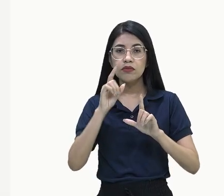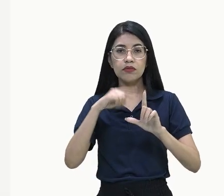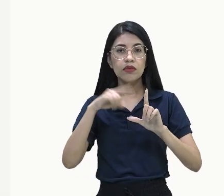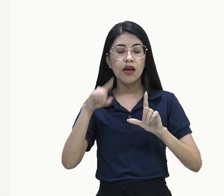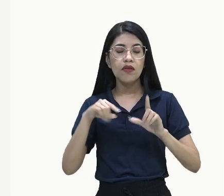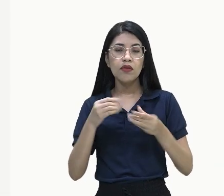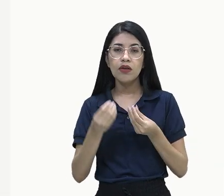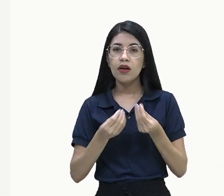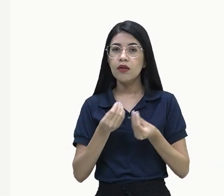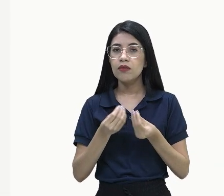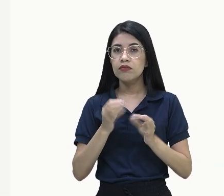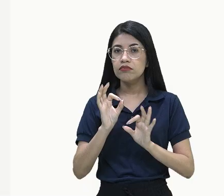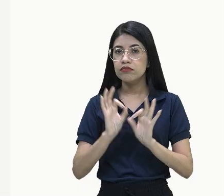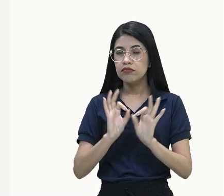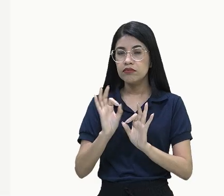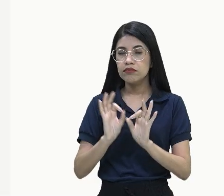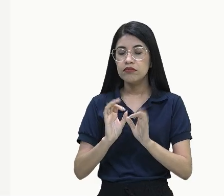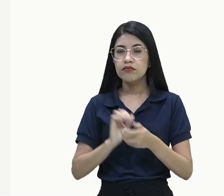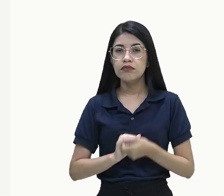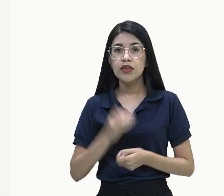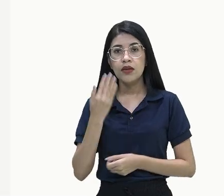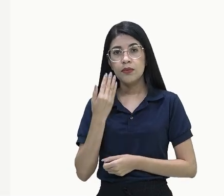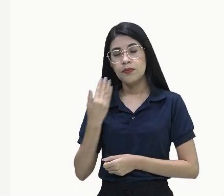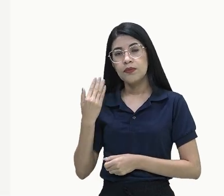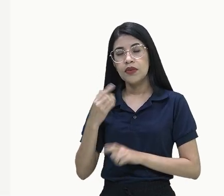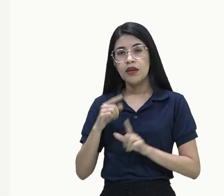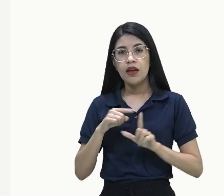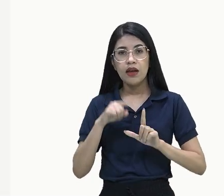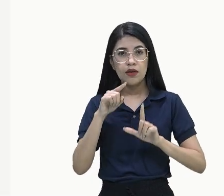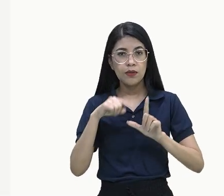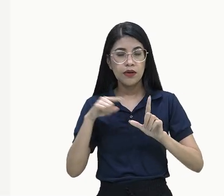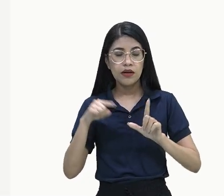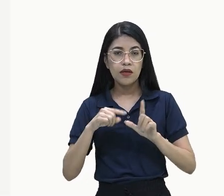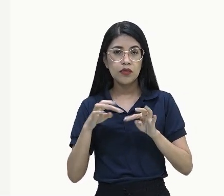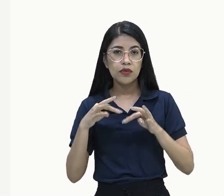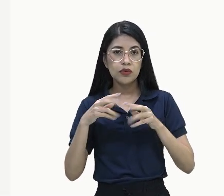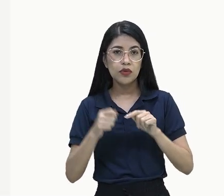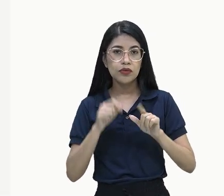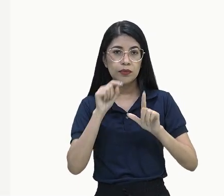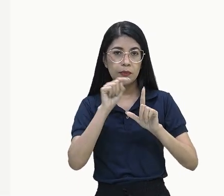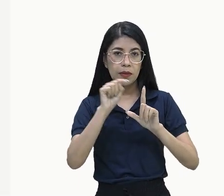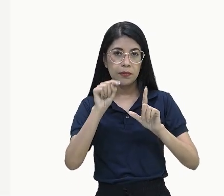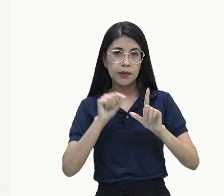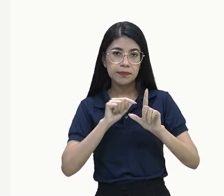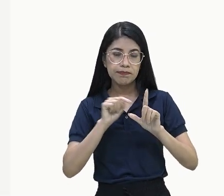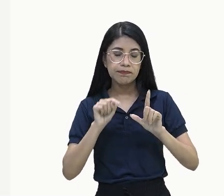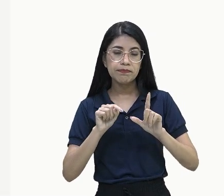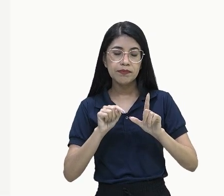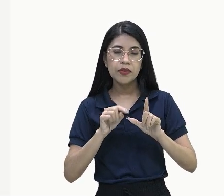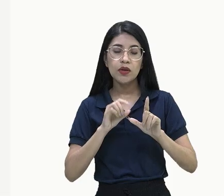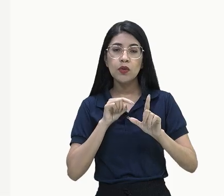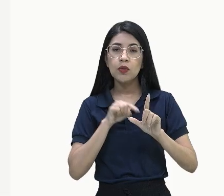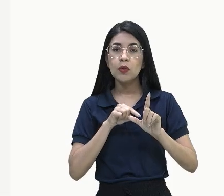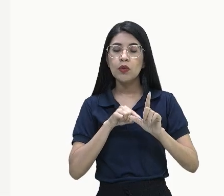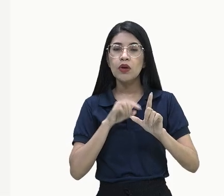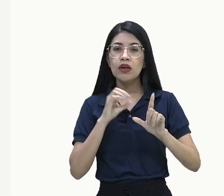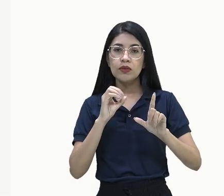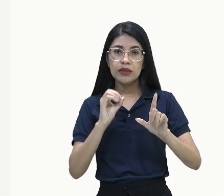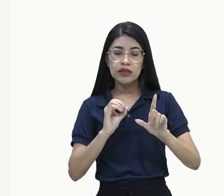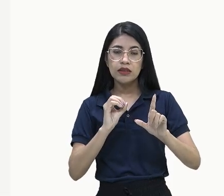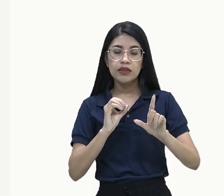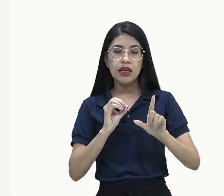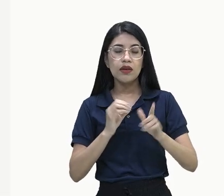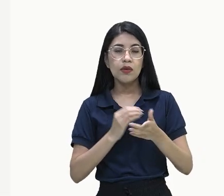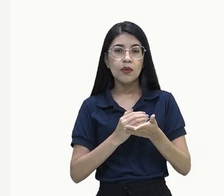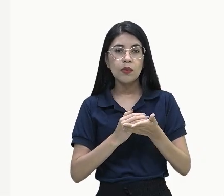o que teremos? Então, temos aí o gráfico com a representação de todos os pontos, tá legal? Onde o 0 representa aqui o momento